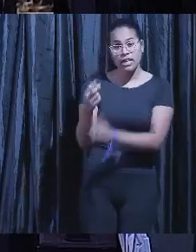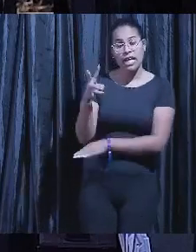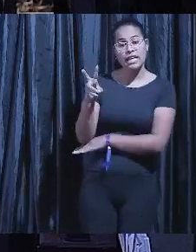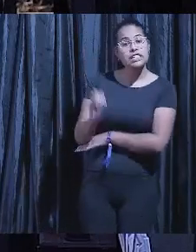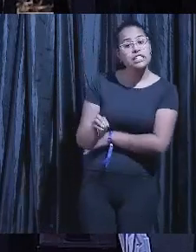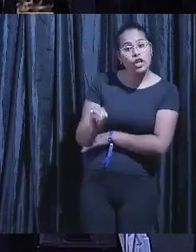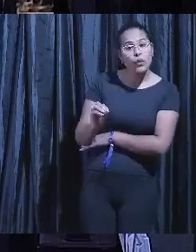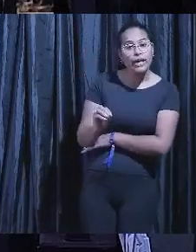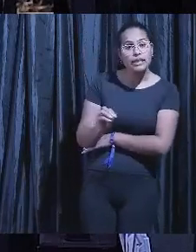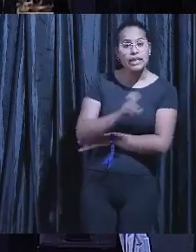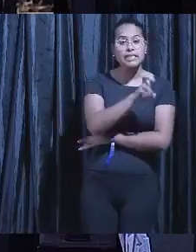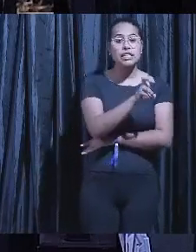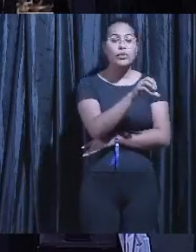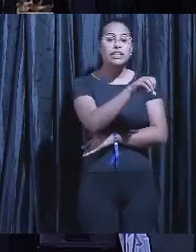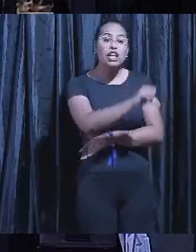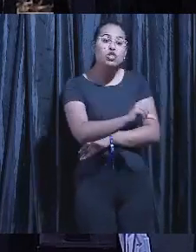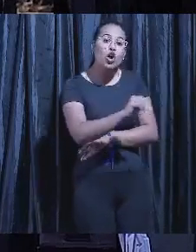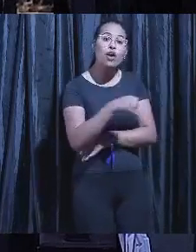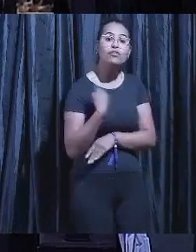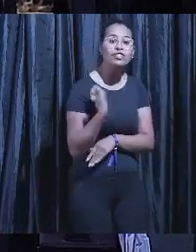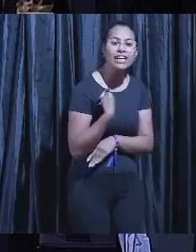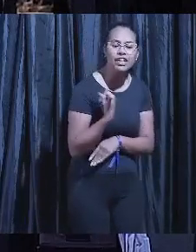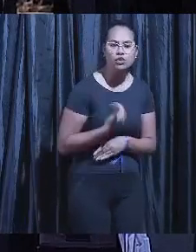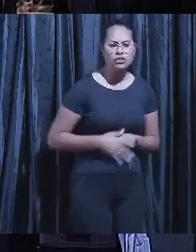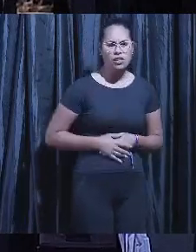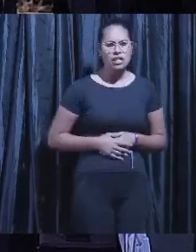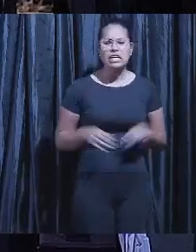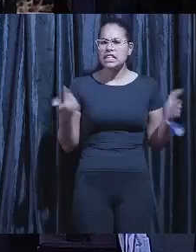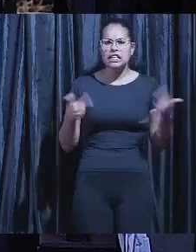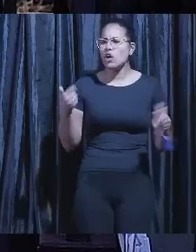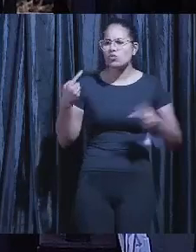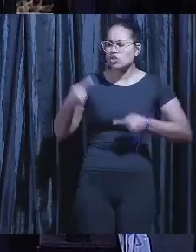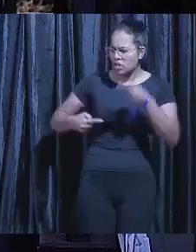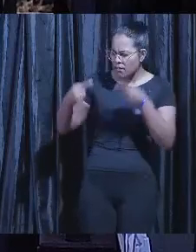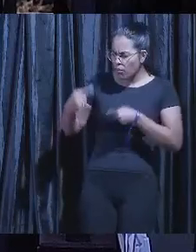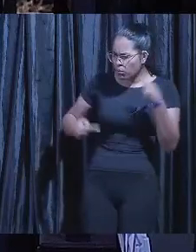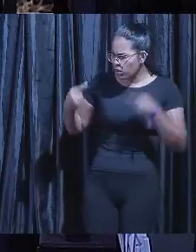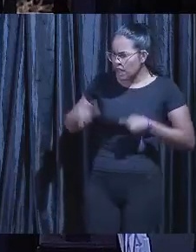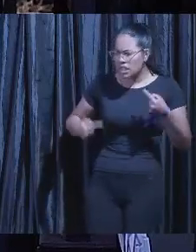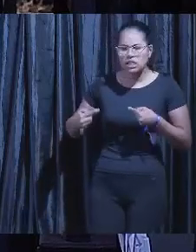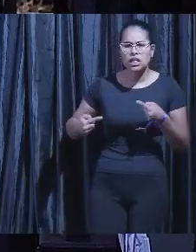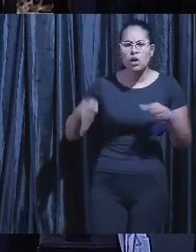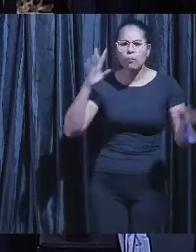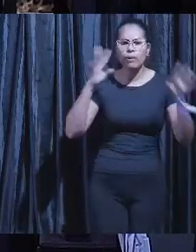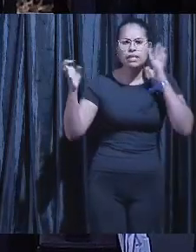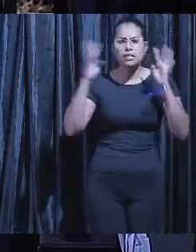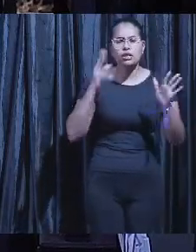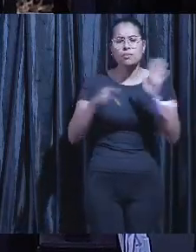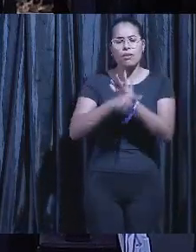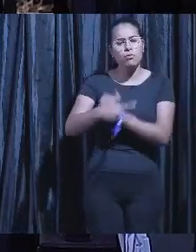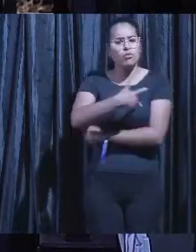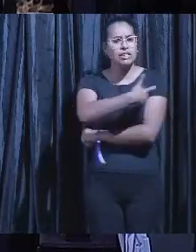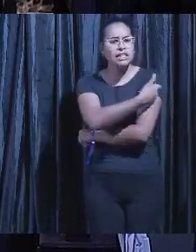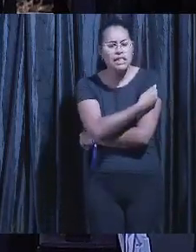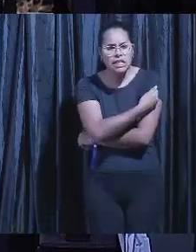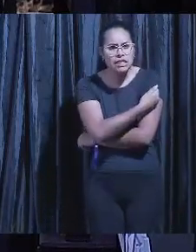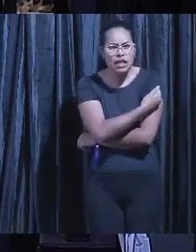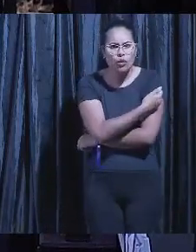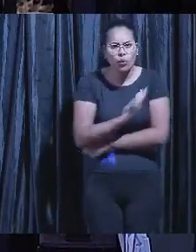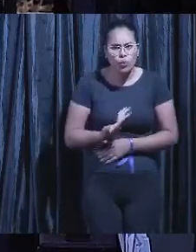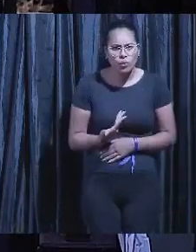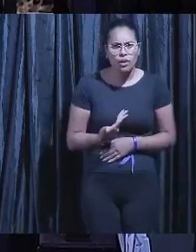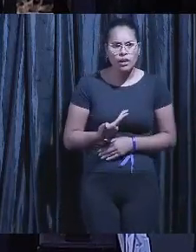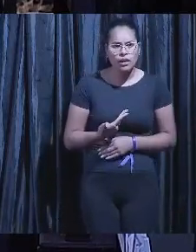não tinha uma política pública pensando na vacinação desses territórios a partir dessa outra faixa etária, que não é a faixa etária